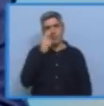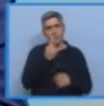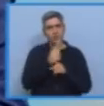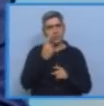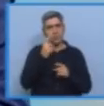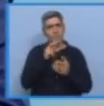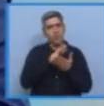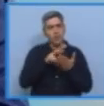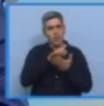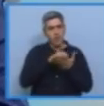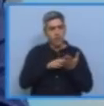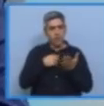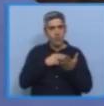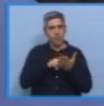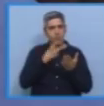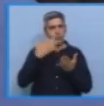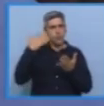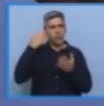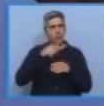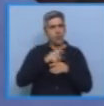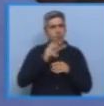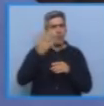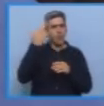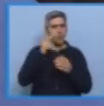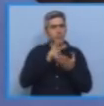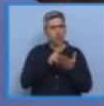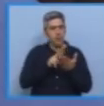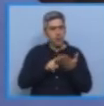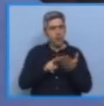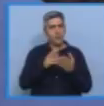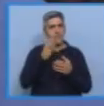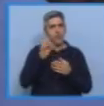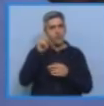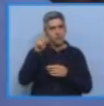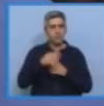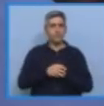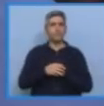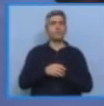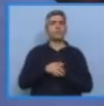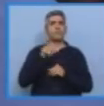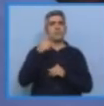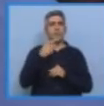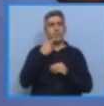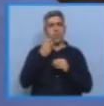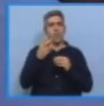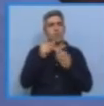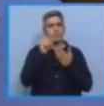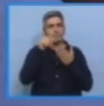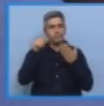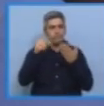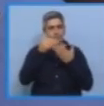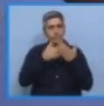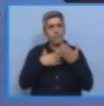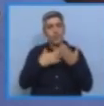um artigo que eu li, já vai há bastantes anos, da França, em que eles tinham uma checklist de doentes que